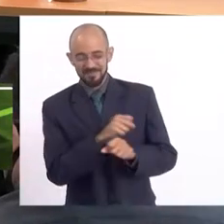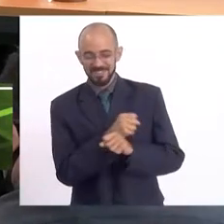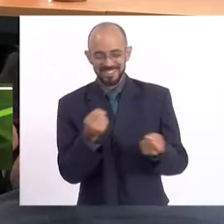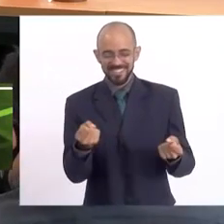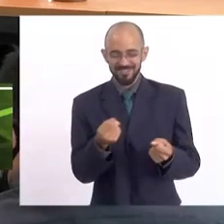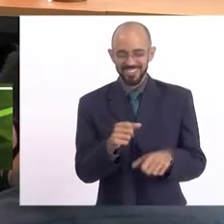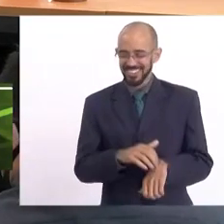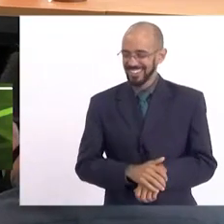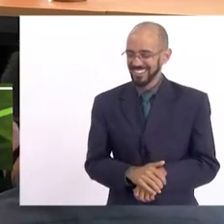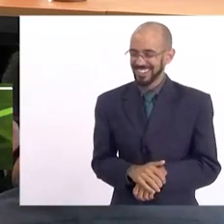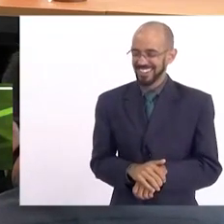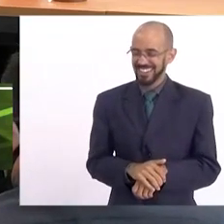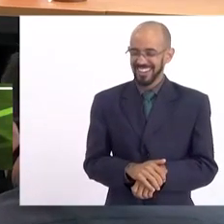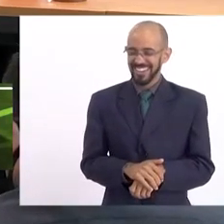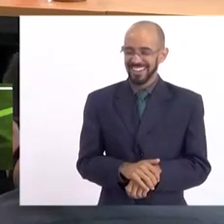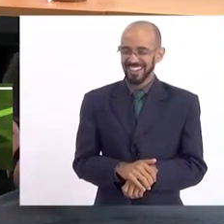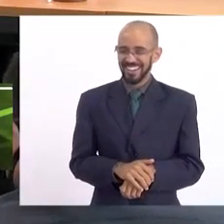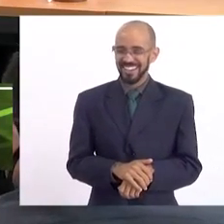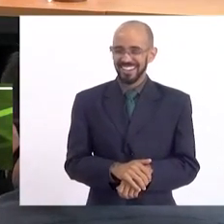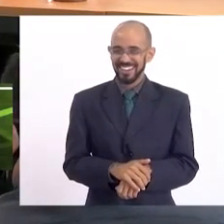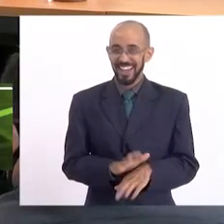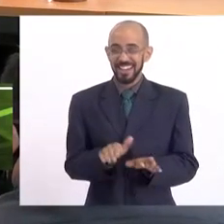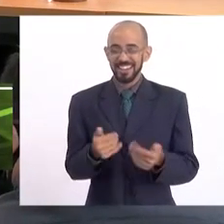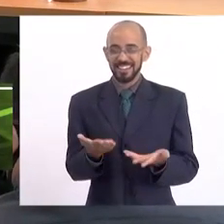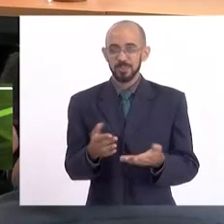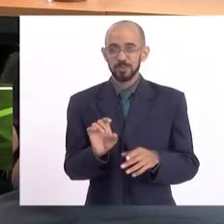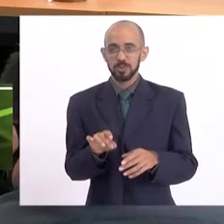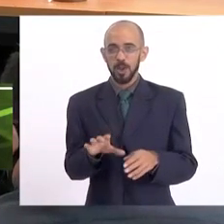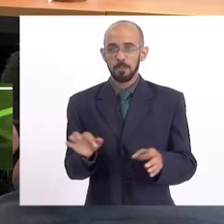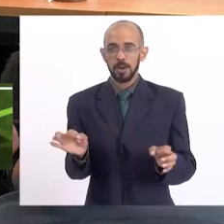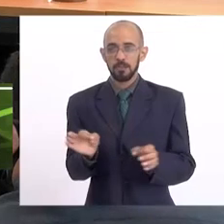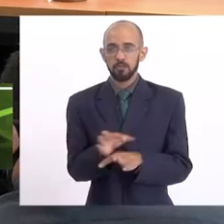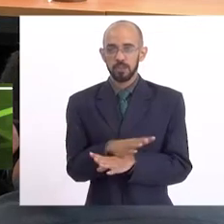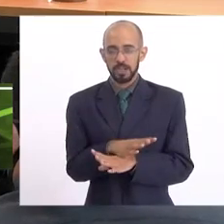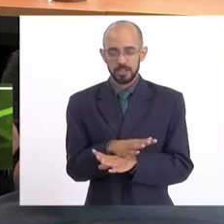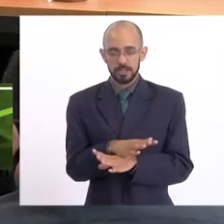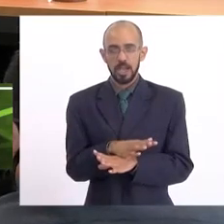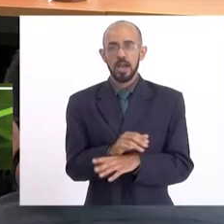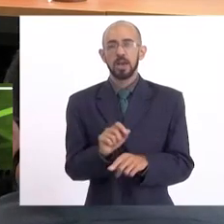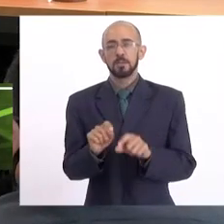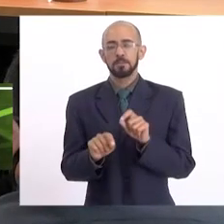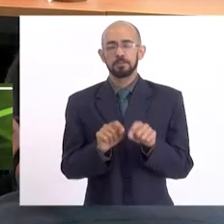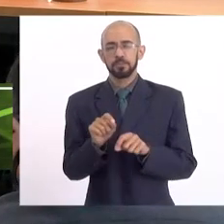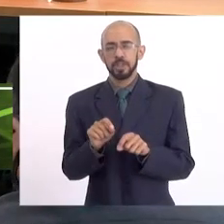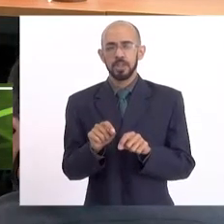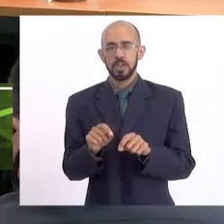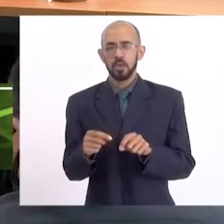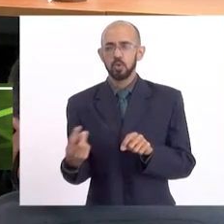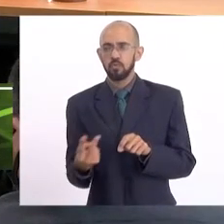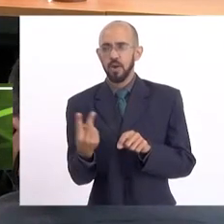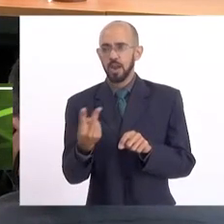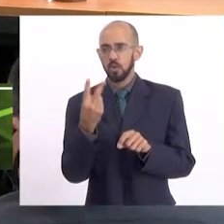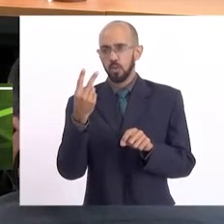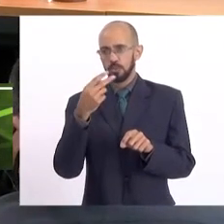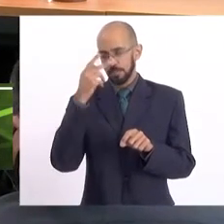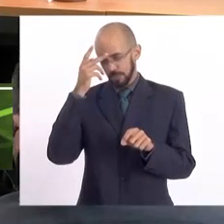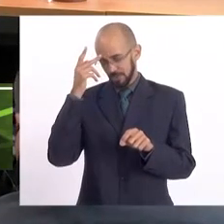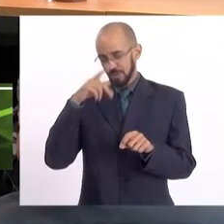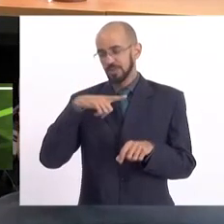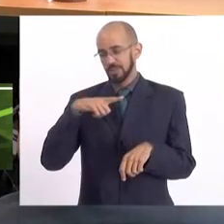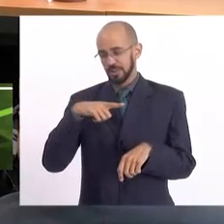Nós vamos conseguir, porque é só para concluir agora mesmo. Eu dou valor a quem tem valor.